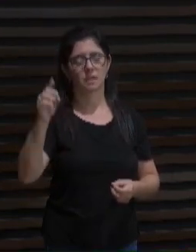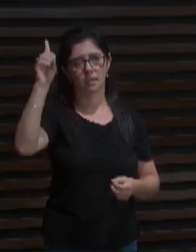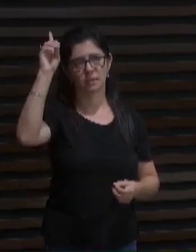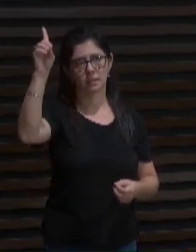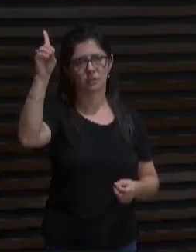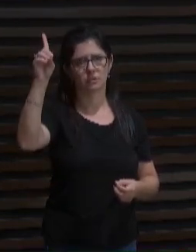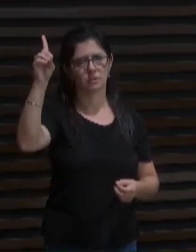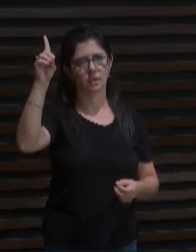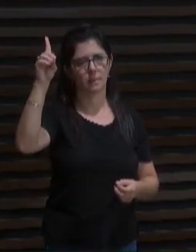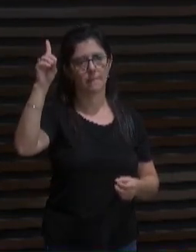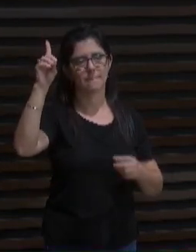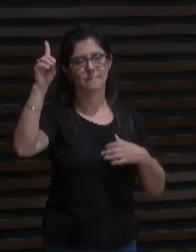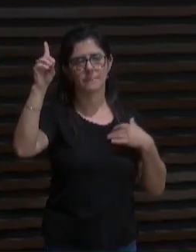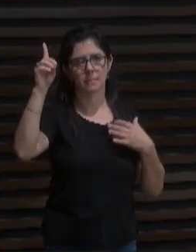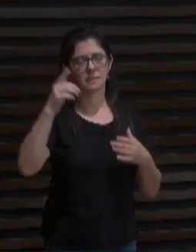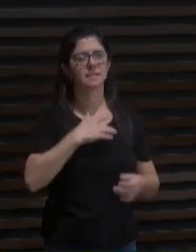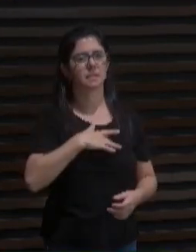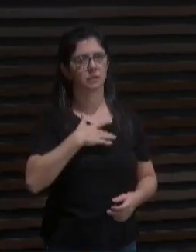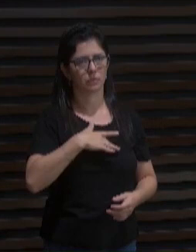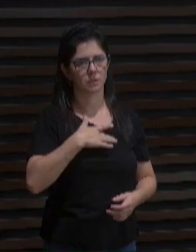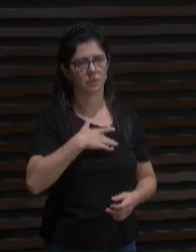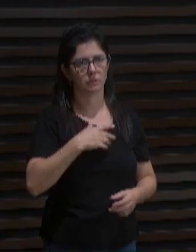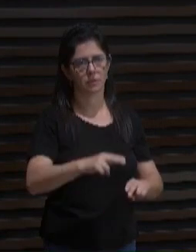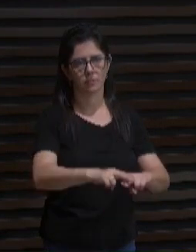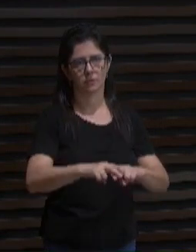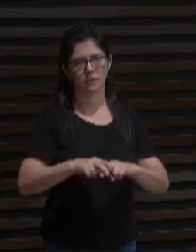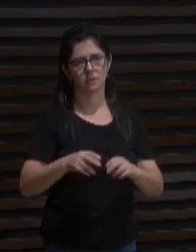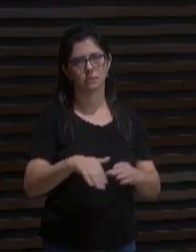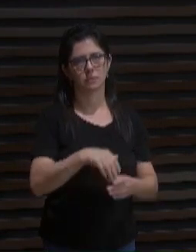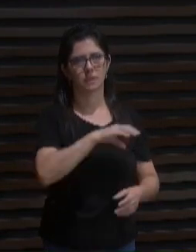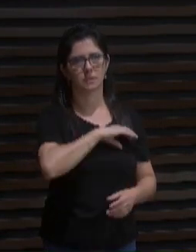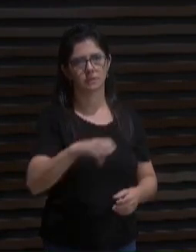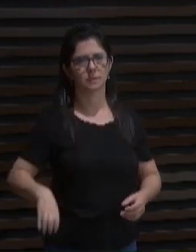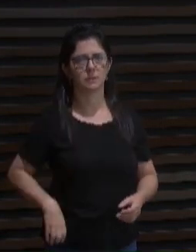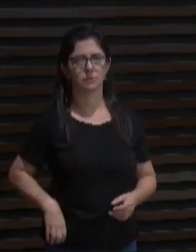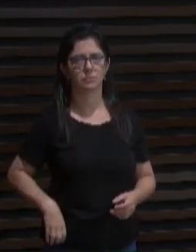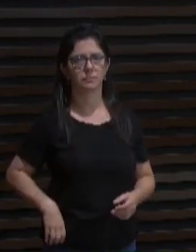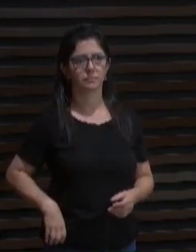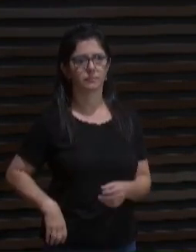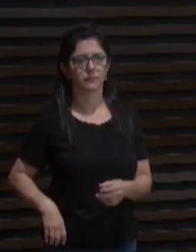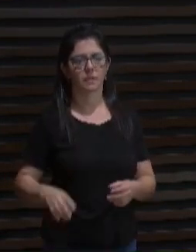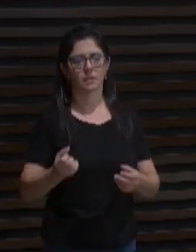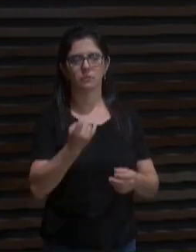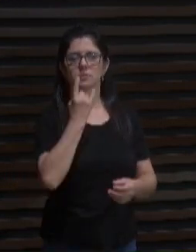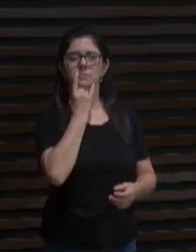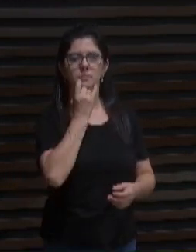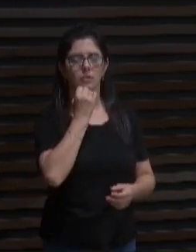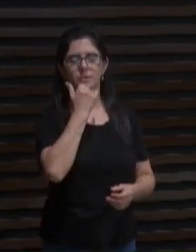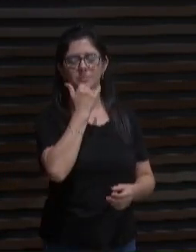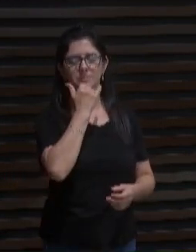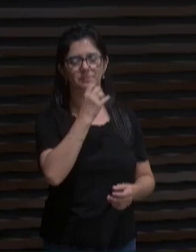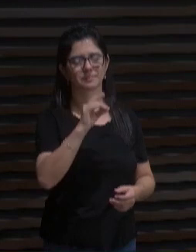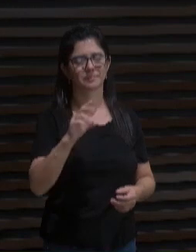Jeová Rafá, por isso em Cristo Ele nos perdoa. Ele é o Deus presente, o